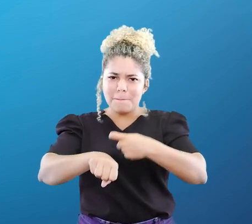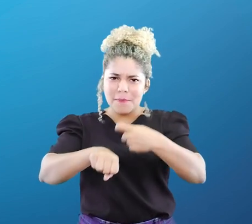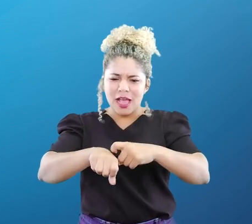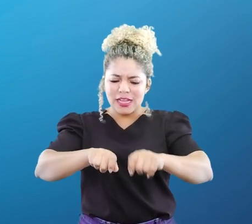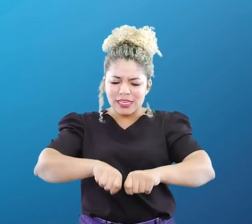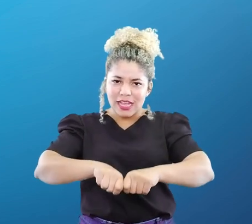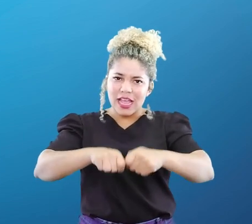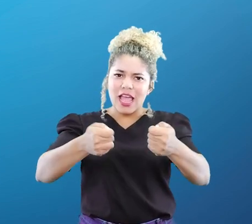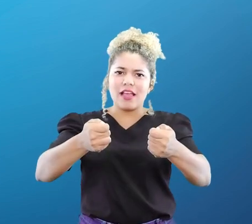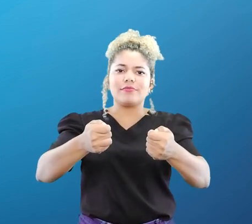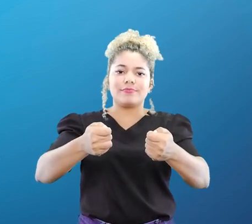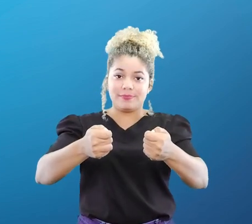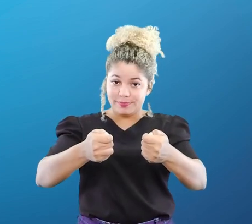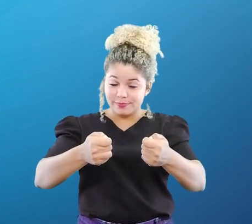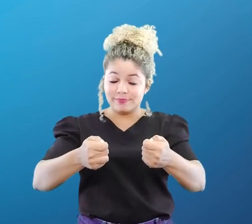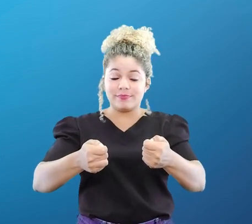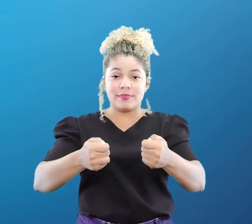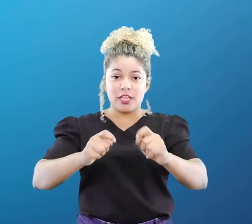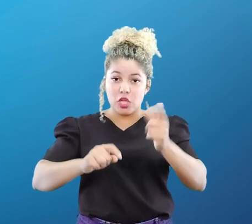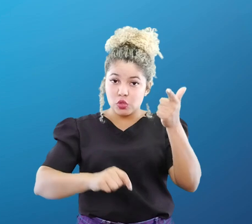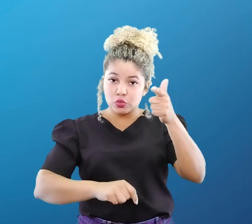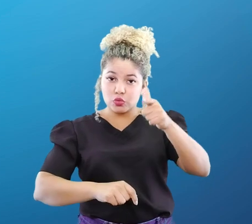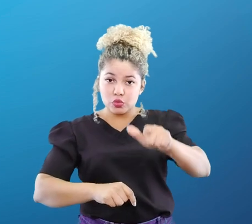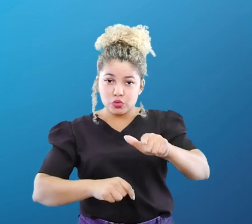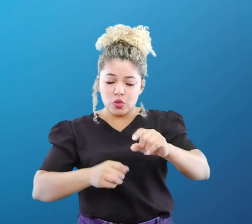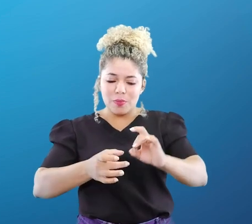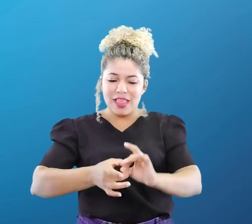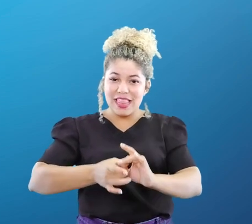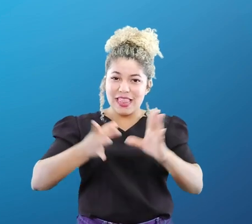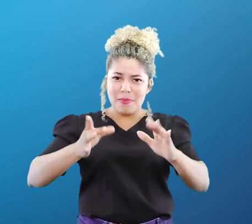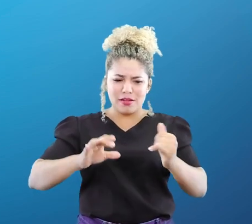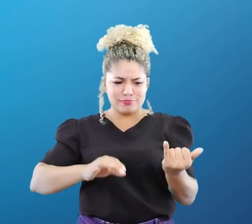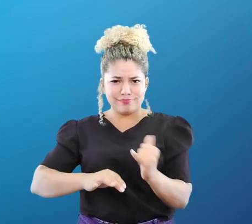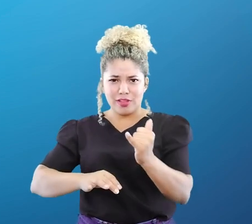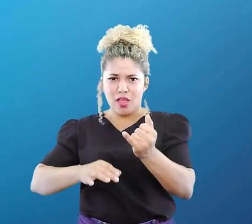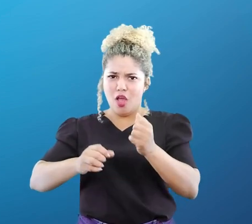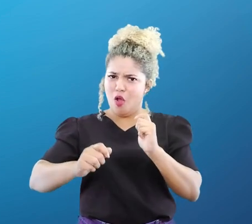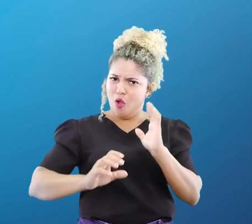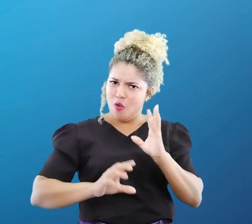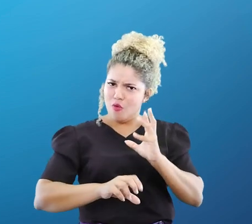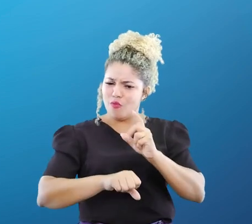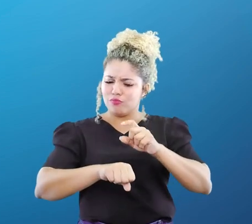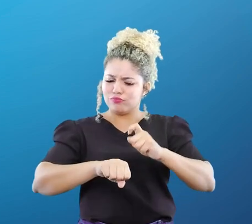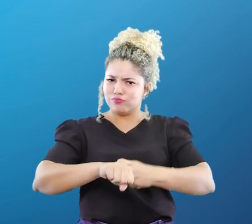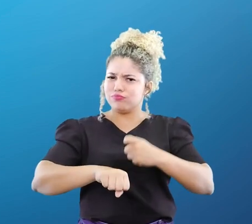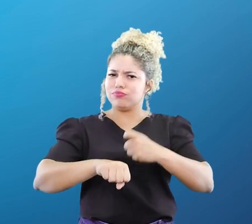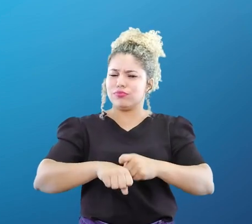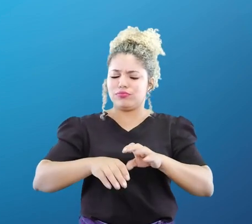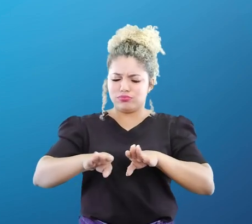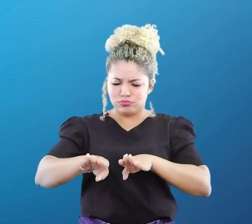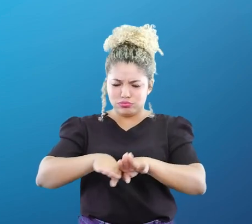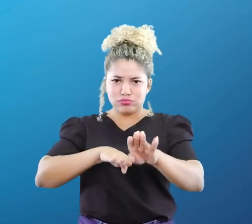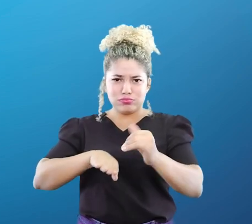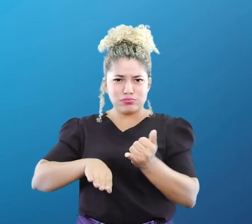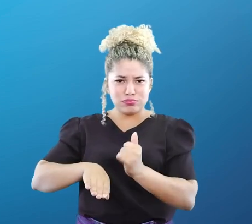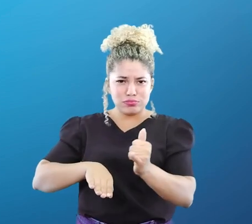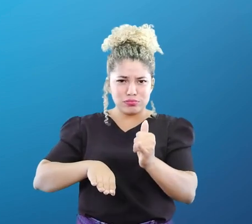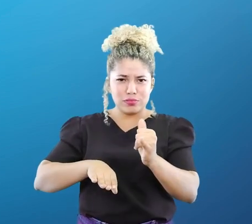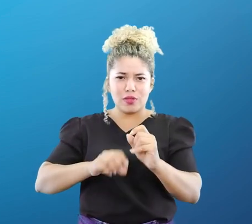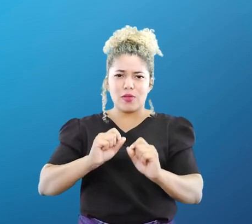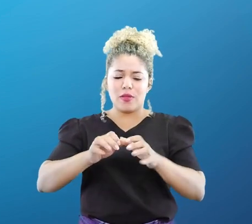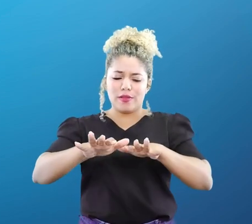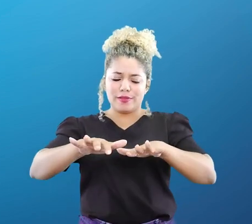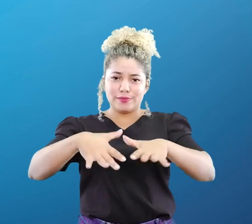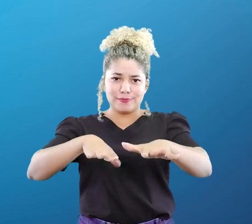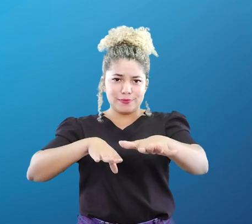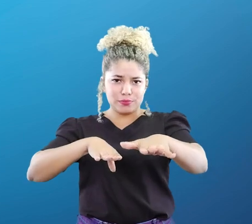acontecem rompimentos. Mais uma vez, uma grande liberação de energia nesse momento. Há a liberação de grandes quantidades de energia na forma de